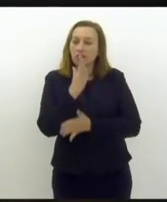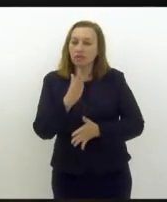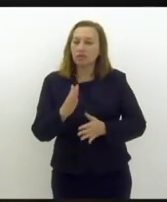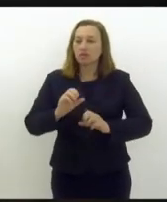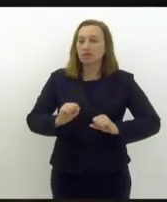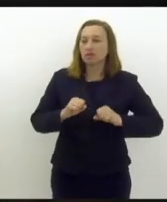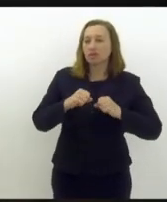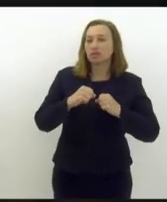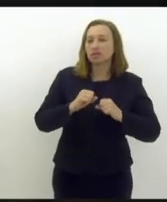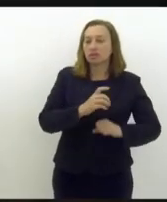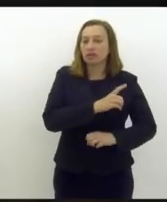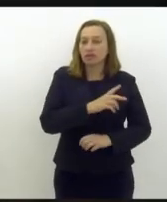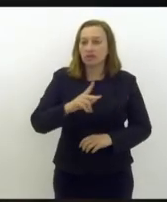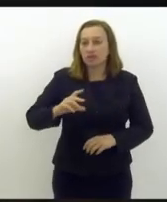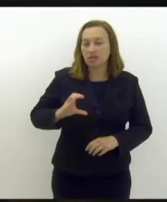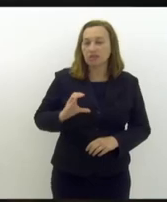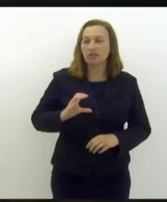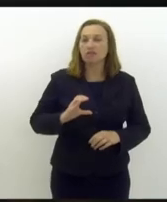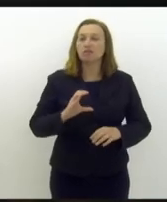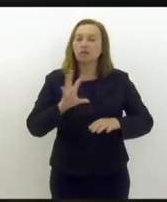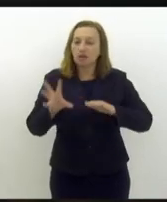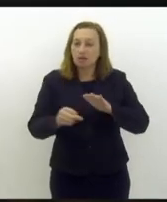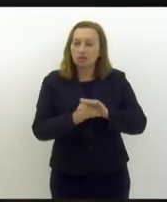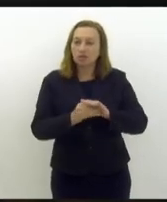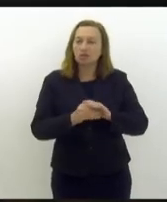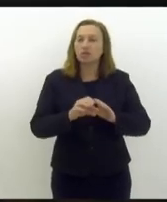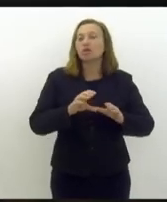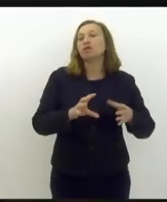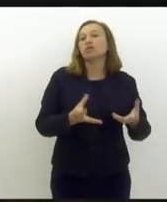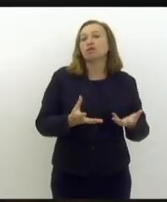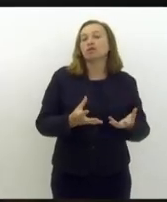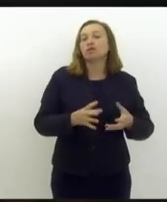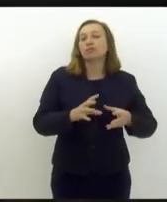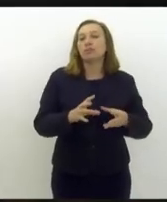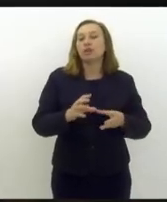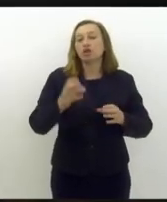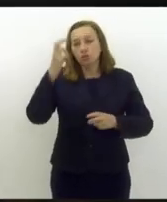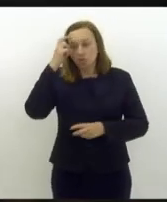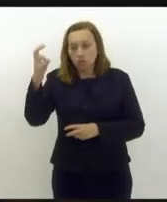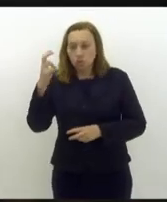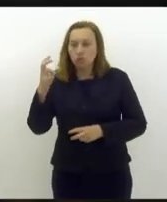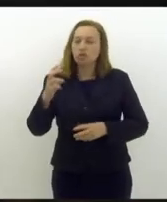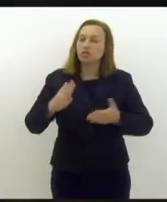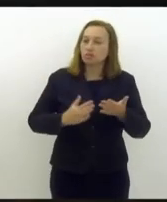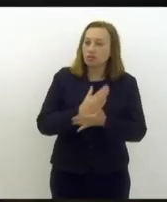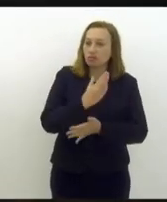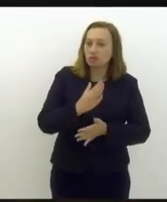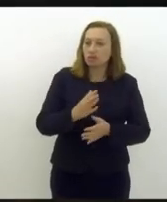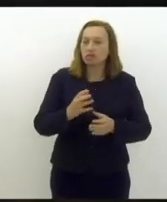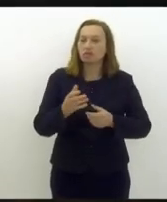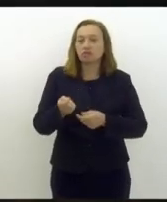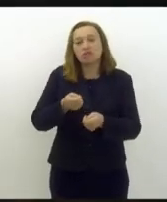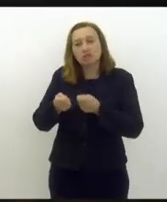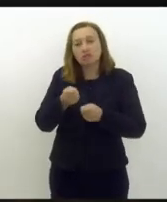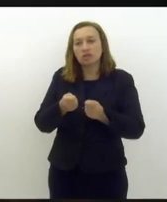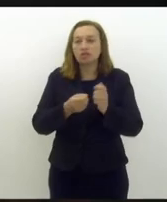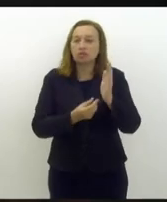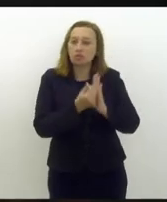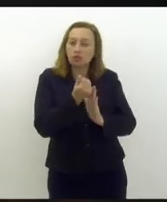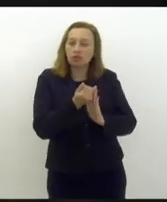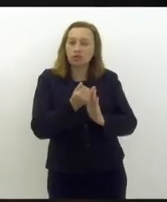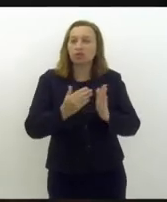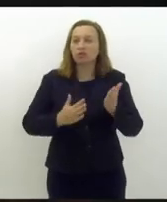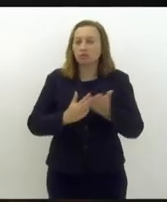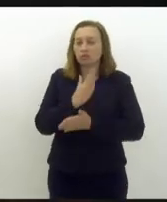favorável com a emenda dessa ccj de Cultura favorável e de orçamento Finanças e fiscalização financeiro